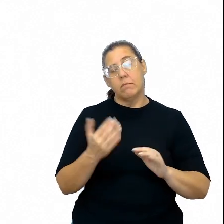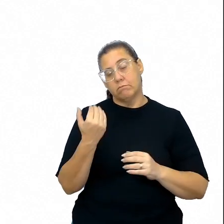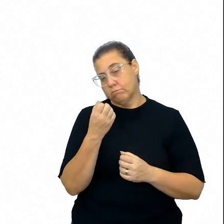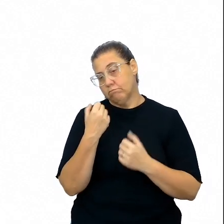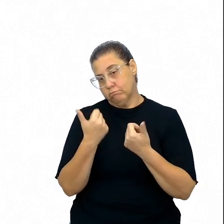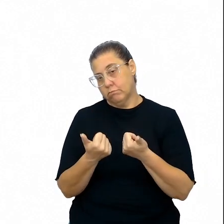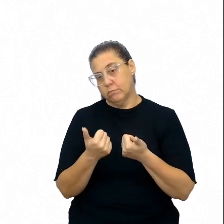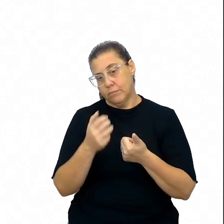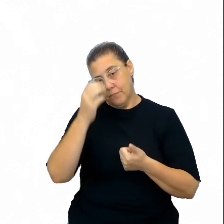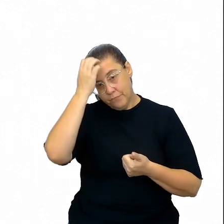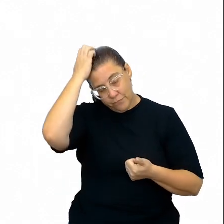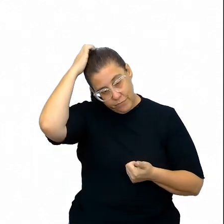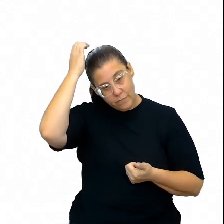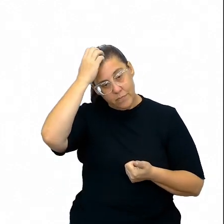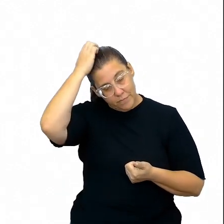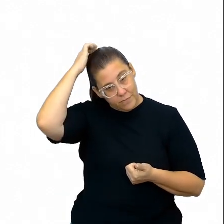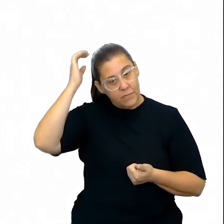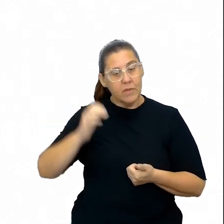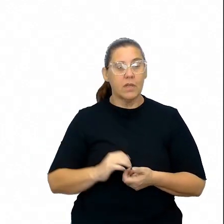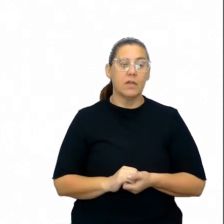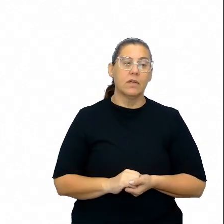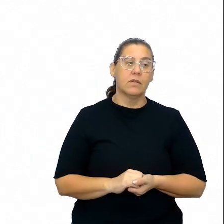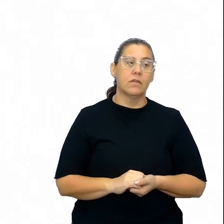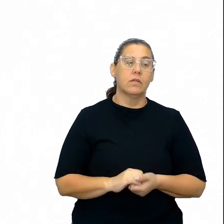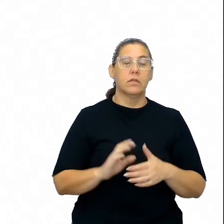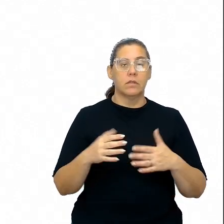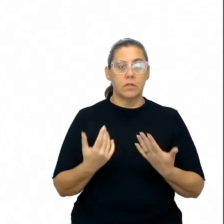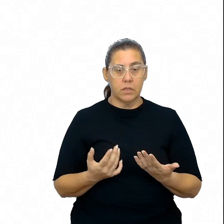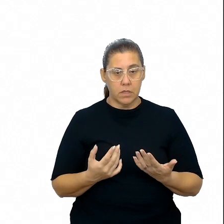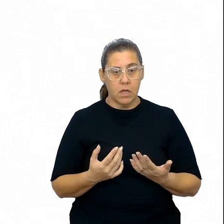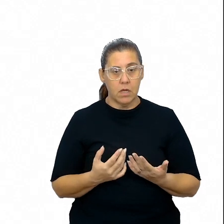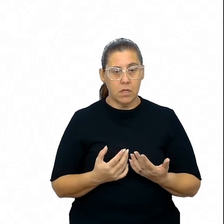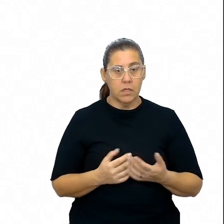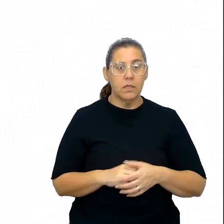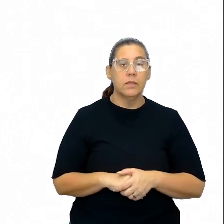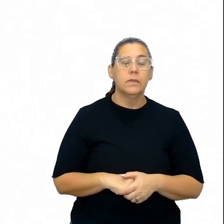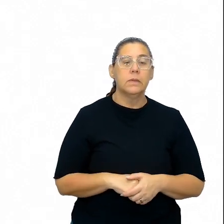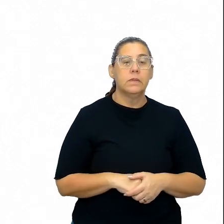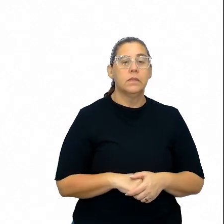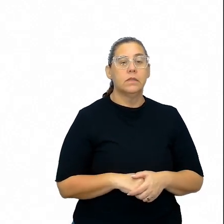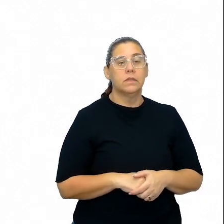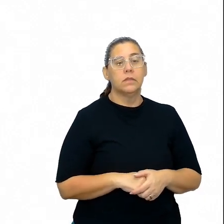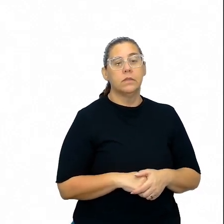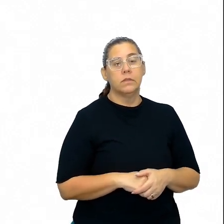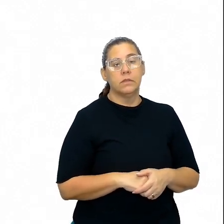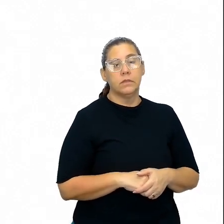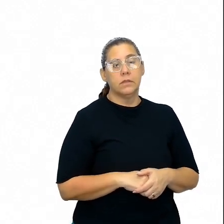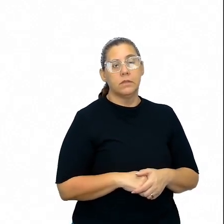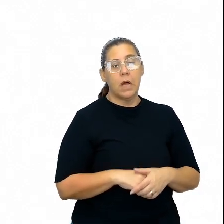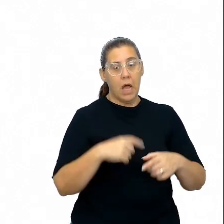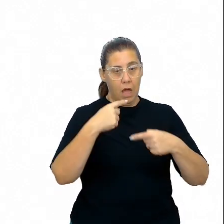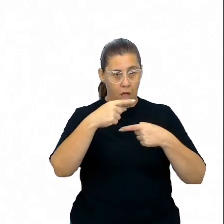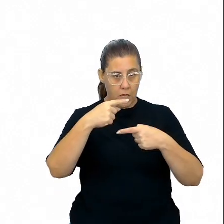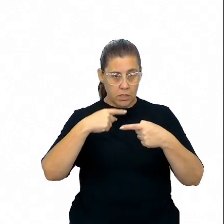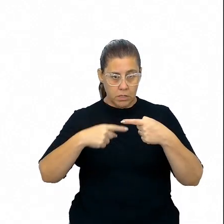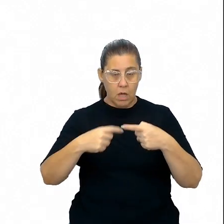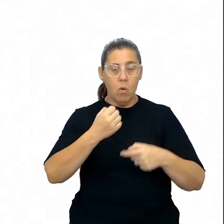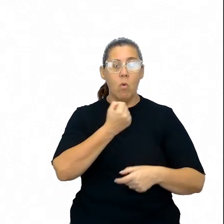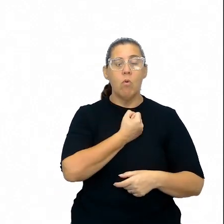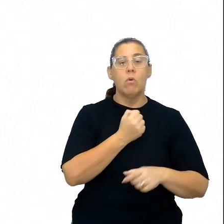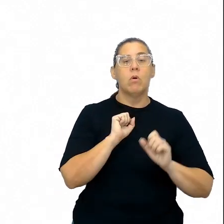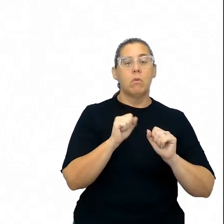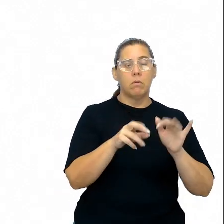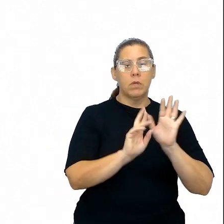quociente. Bom, em forma de razão. Razão, um número racional, pode ser usado